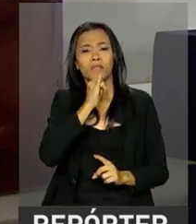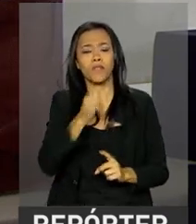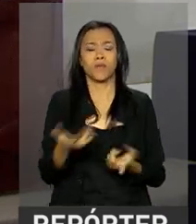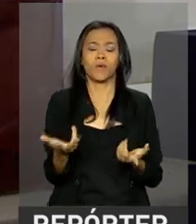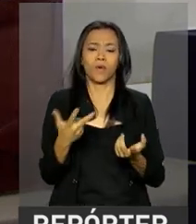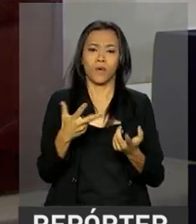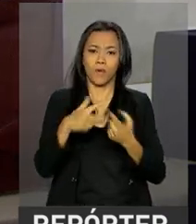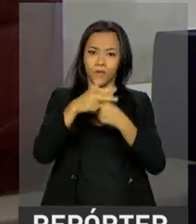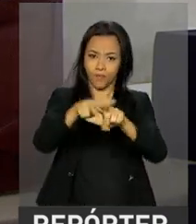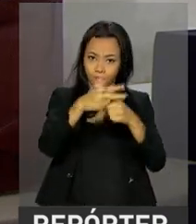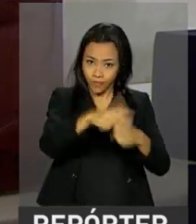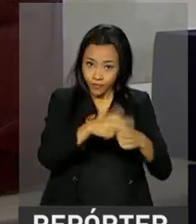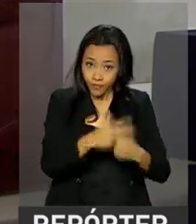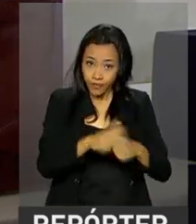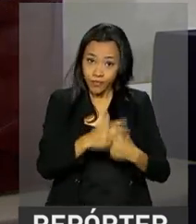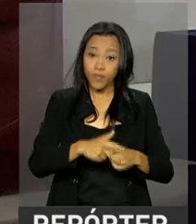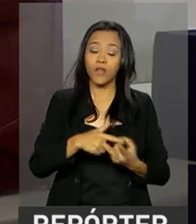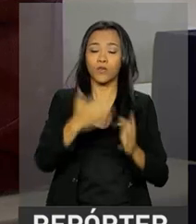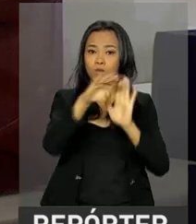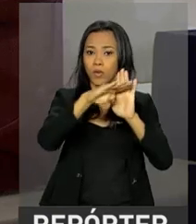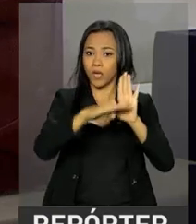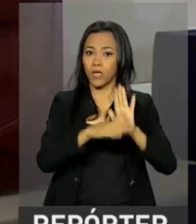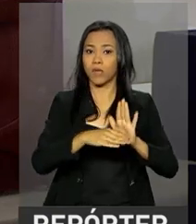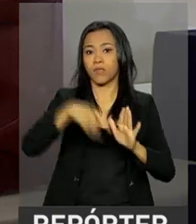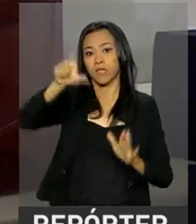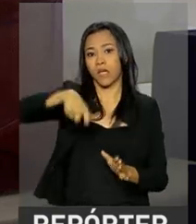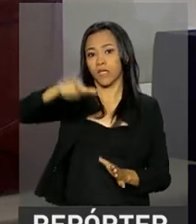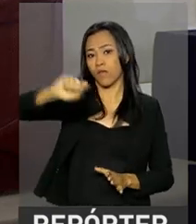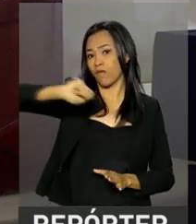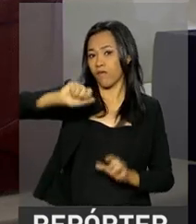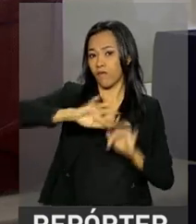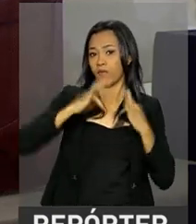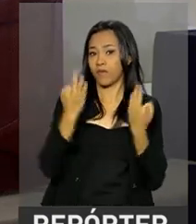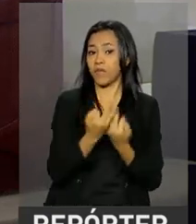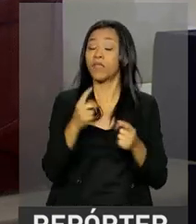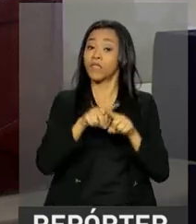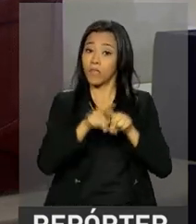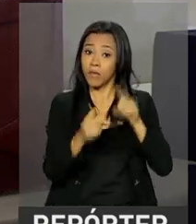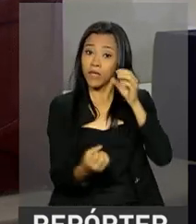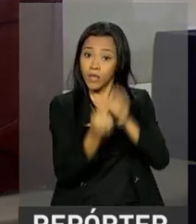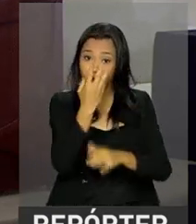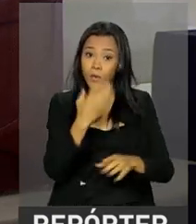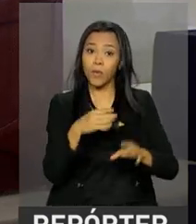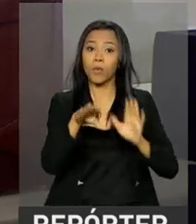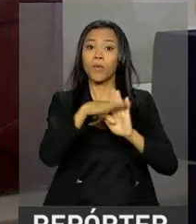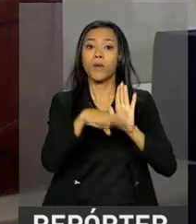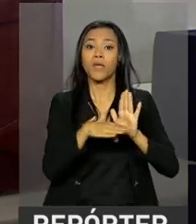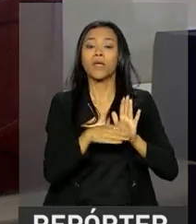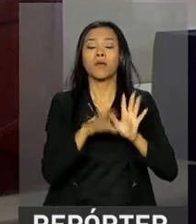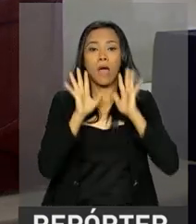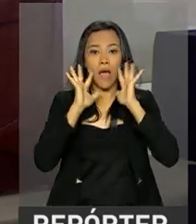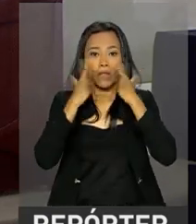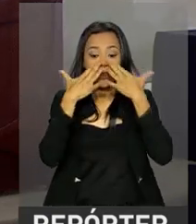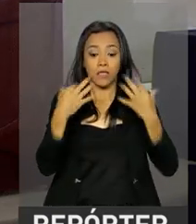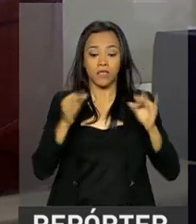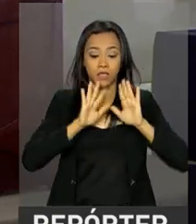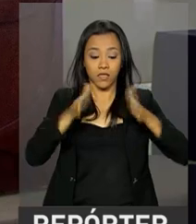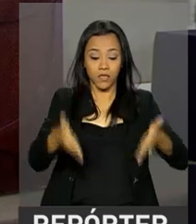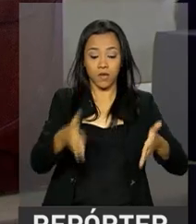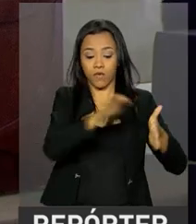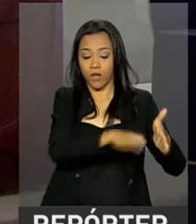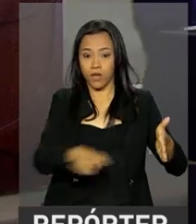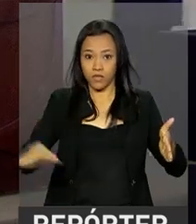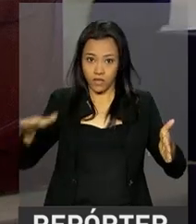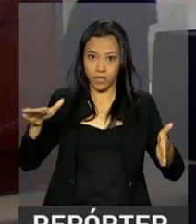dos benefícios do programa Bolsa Família e a criação do programa Criança Feliz para atender aí as crianças na primeira infância.